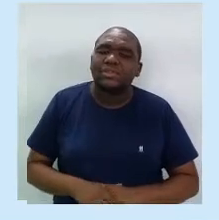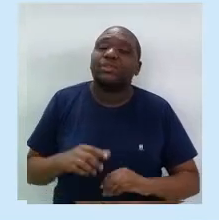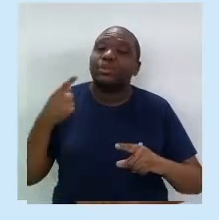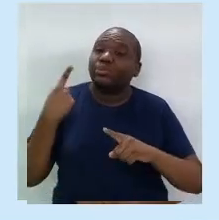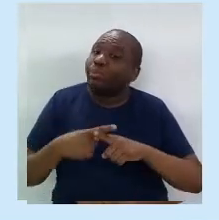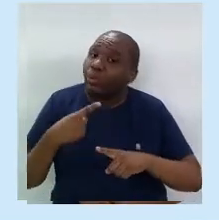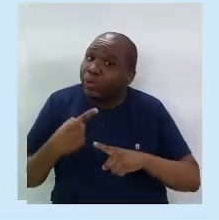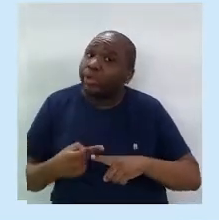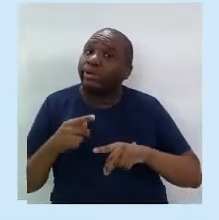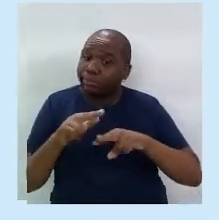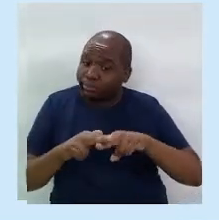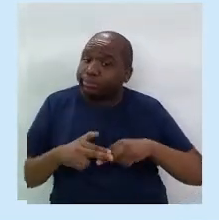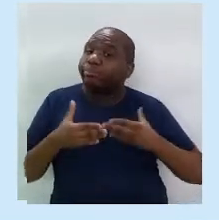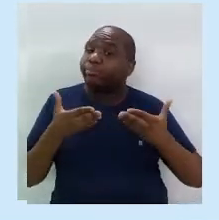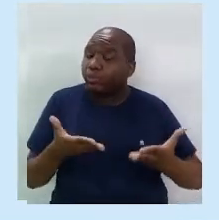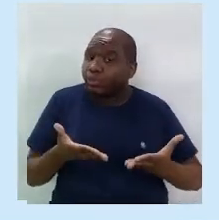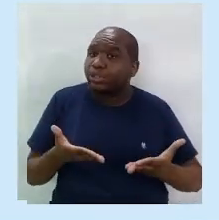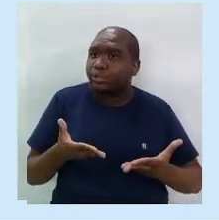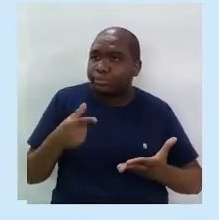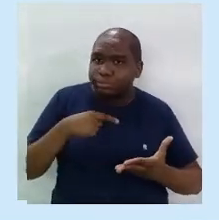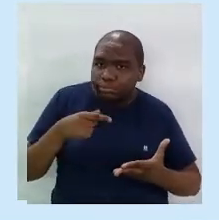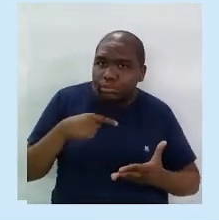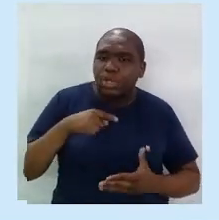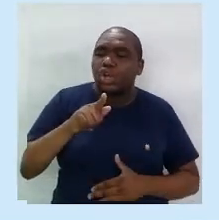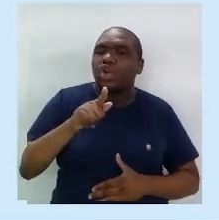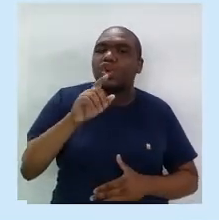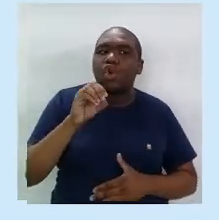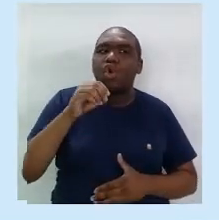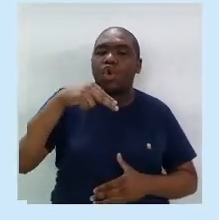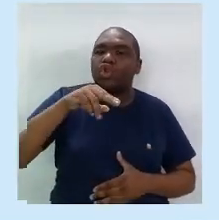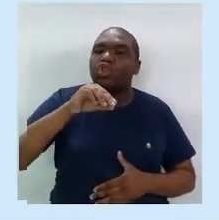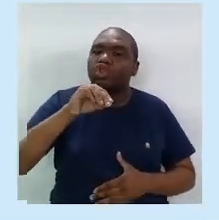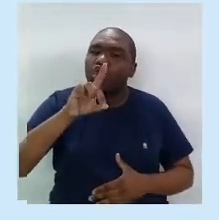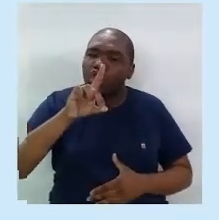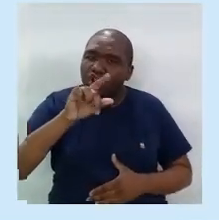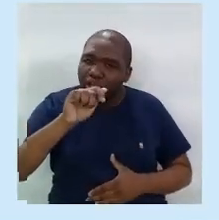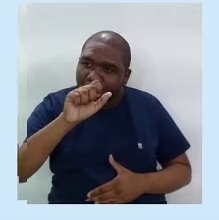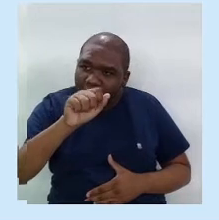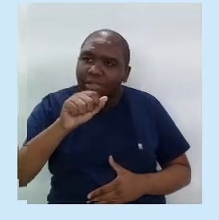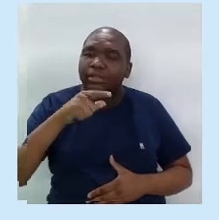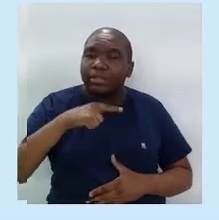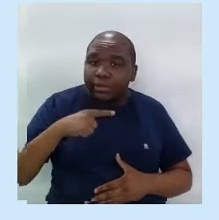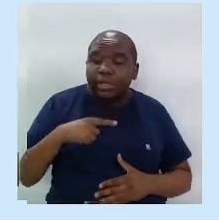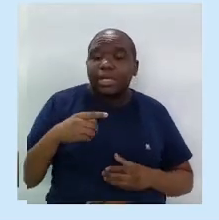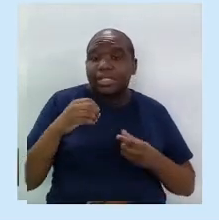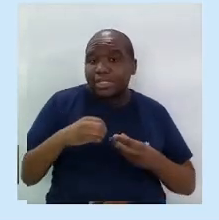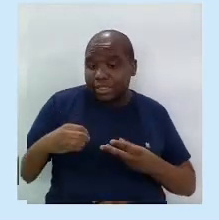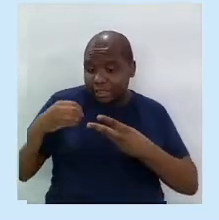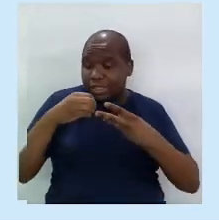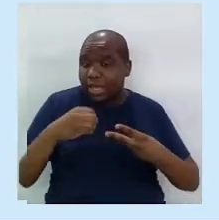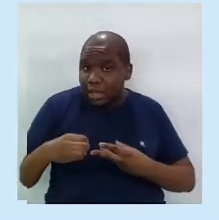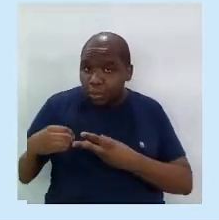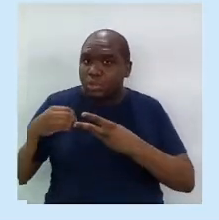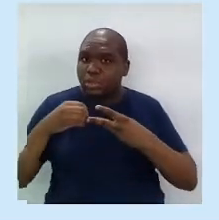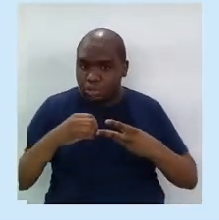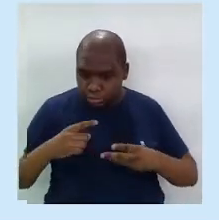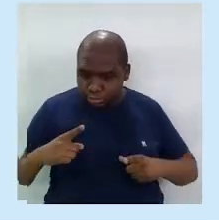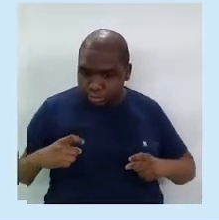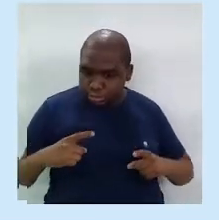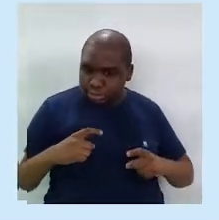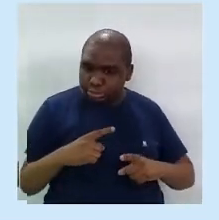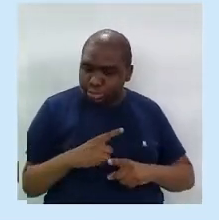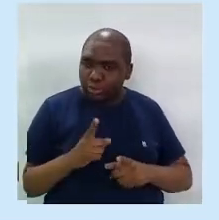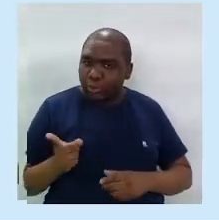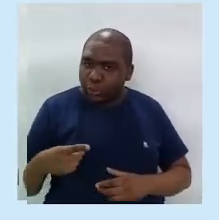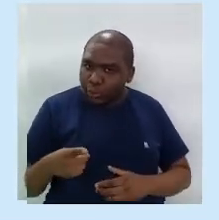feminino, porque através das suas gônadas eles irão produzir células que são germinativas.